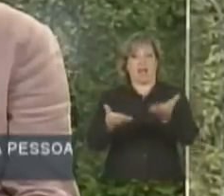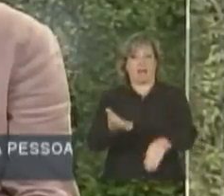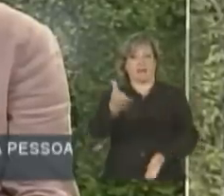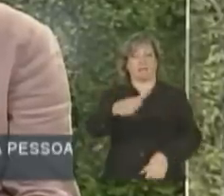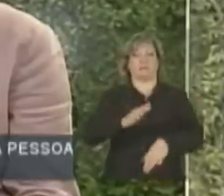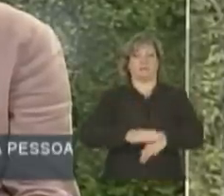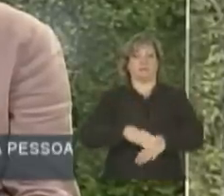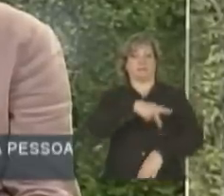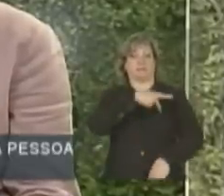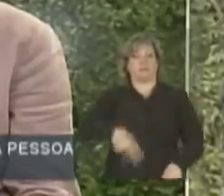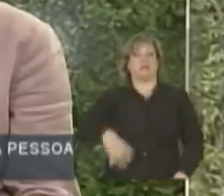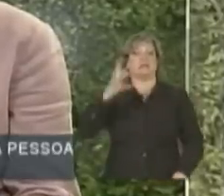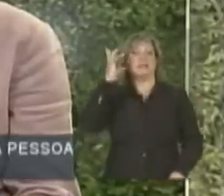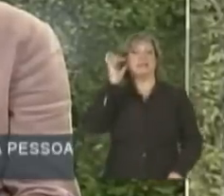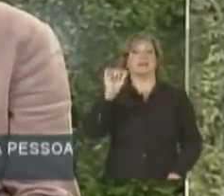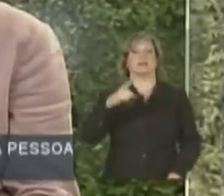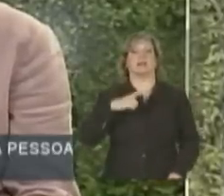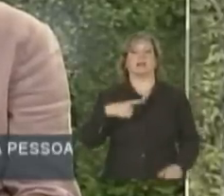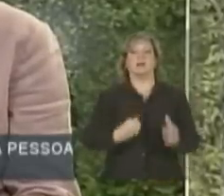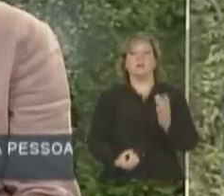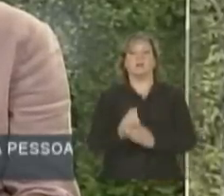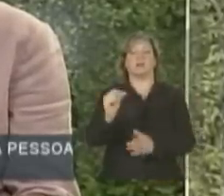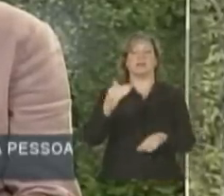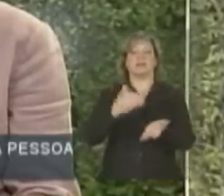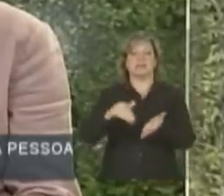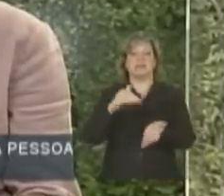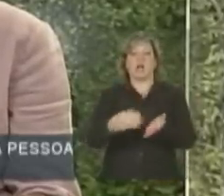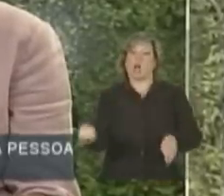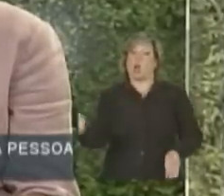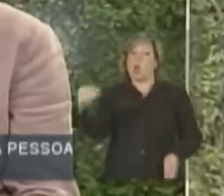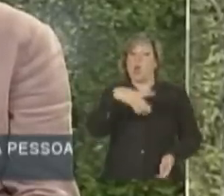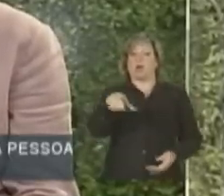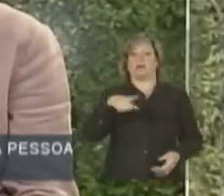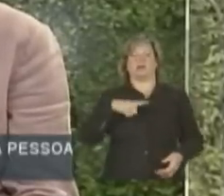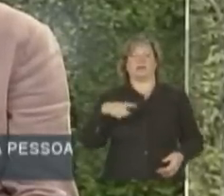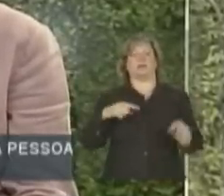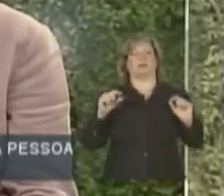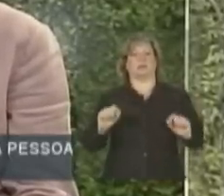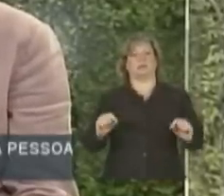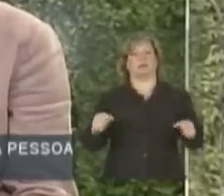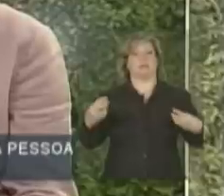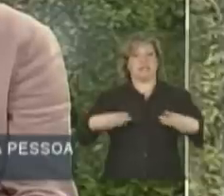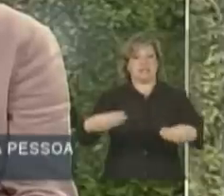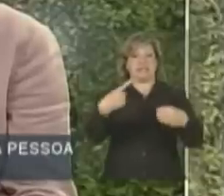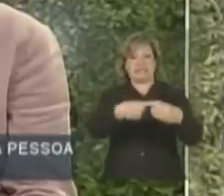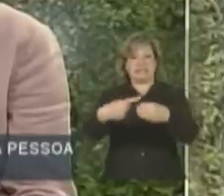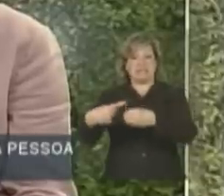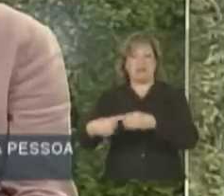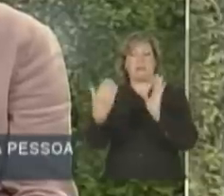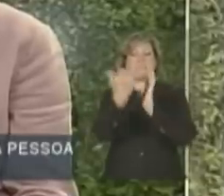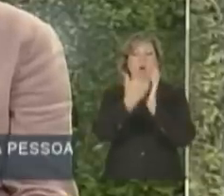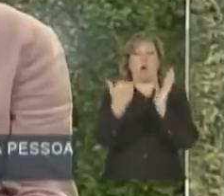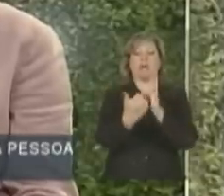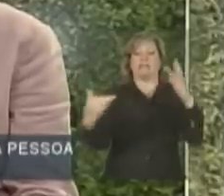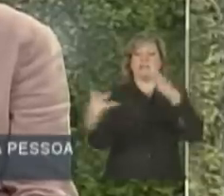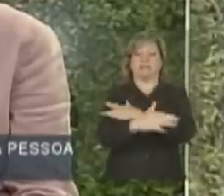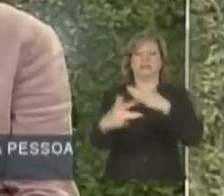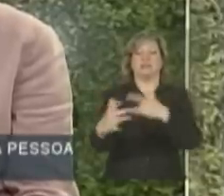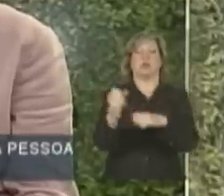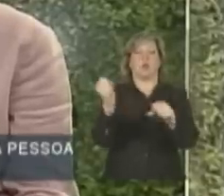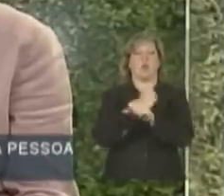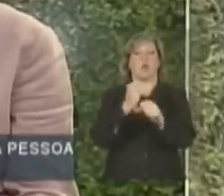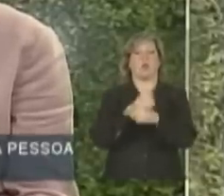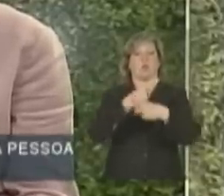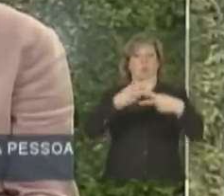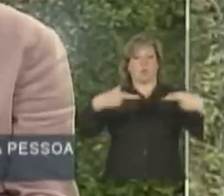presidenta também, a criação de uma secretaria nova no Ministério das Cidades para acessibilidade e programas urbanos, enfrentando o